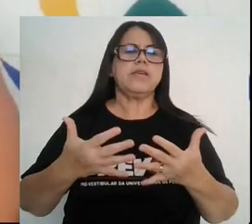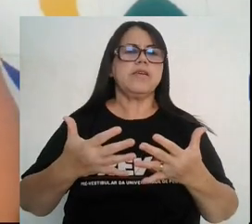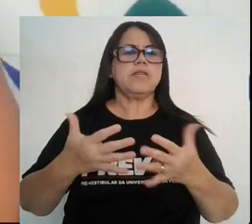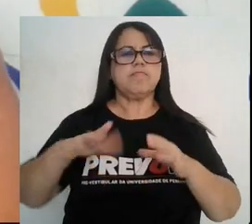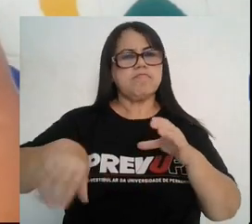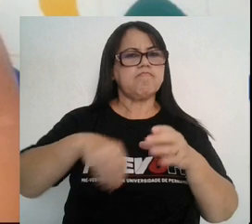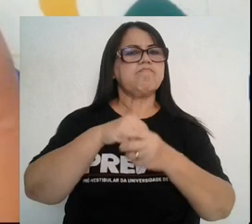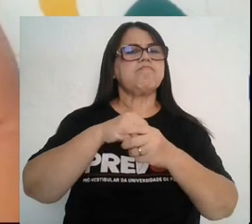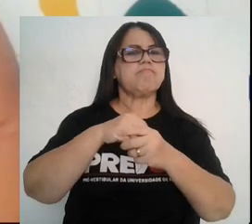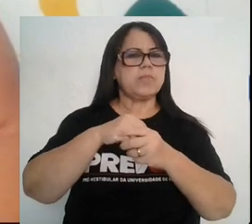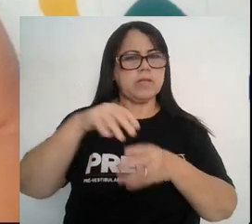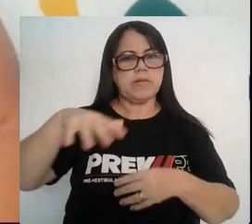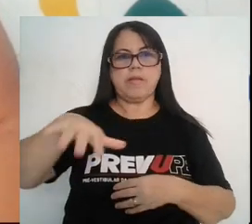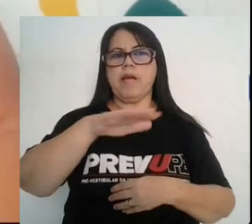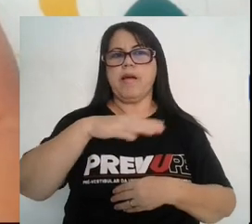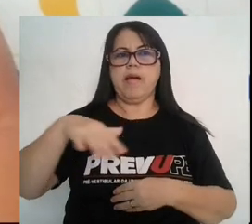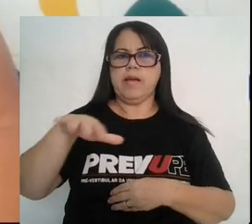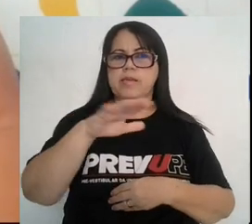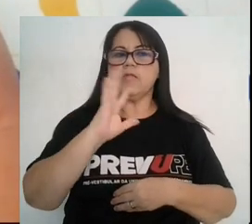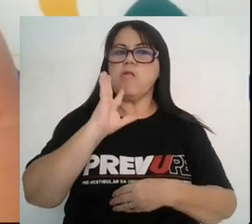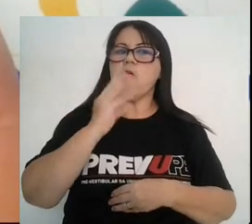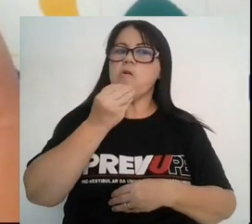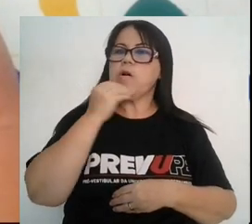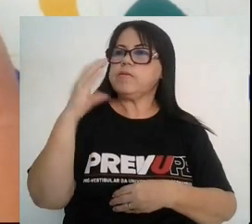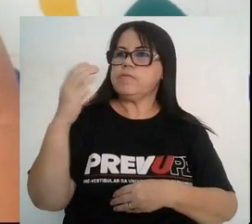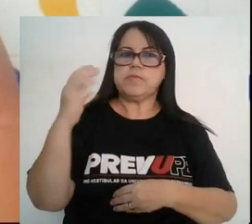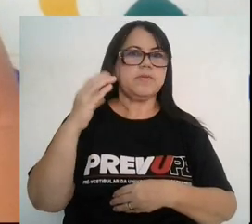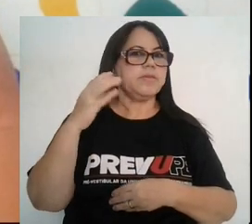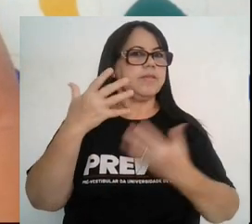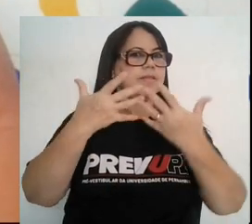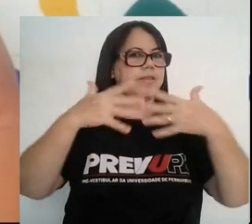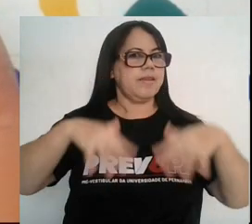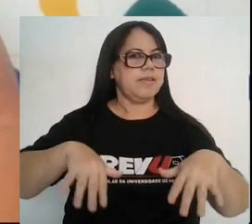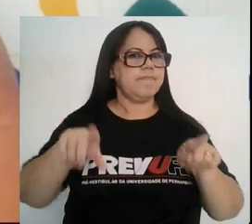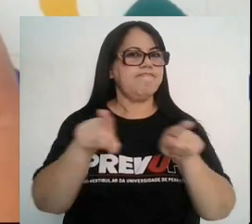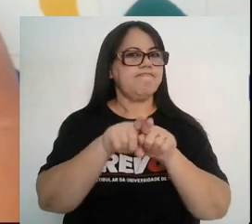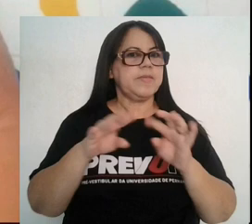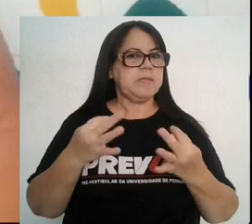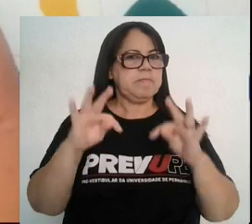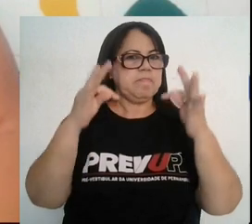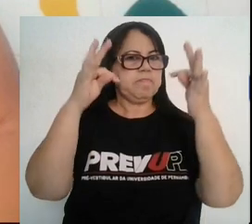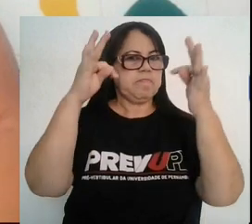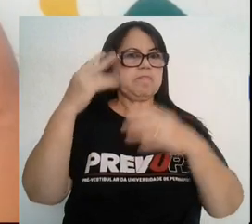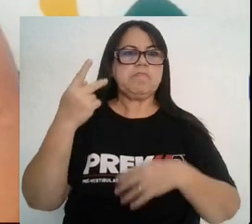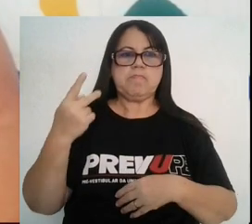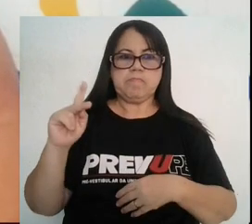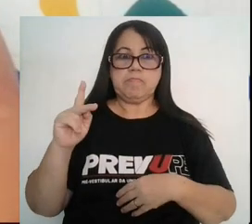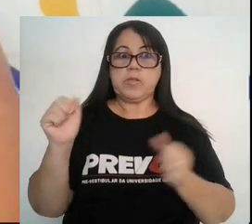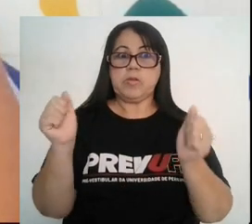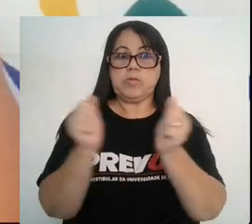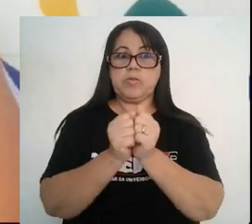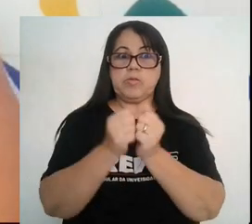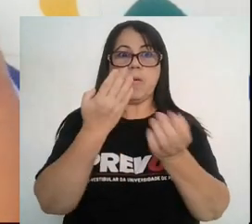uma componente que faz parte da área do conhecimento de ciências da natureza e suas tecnologias. Junto